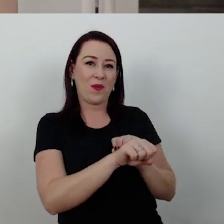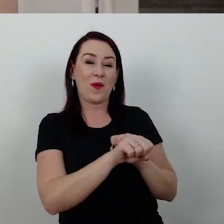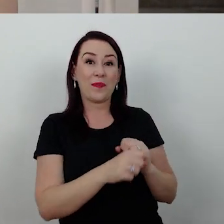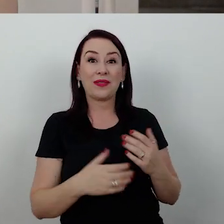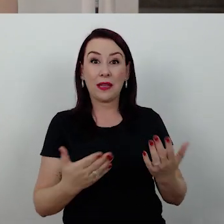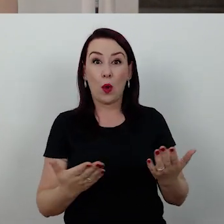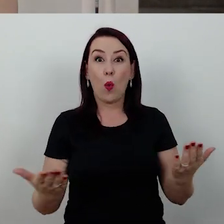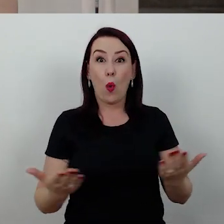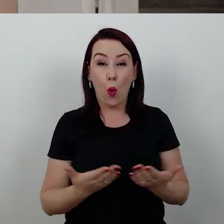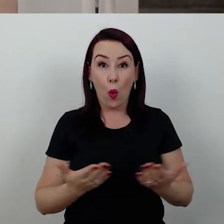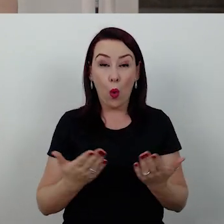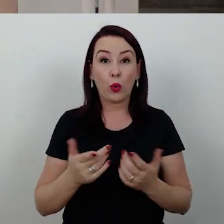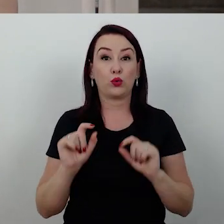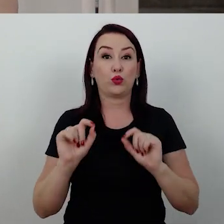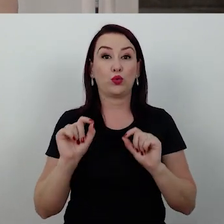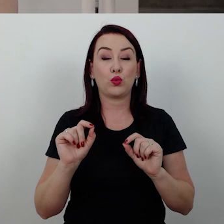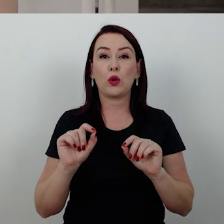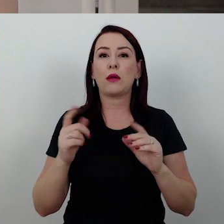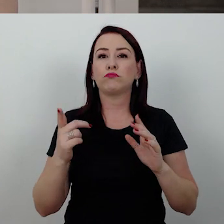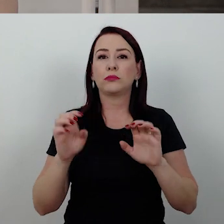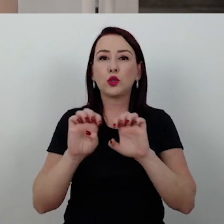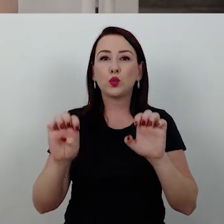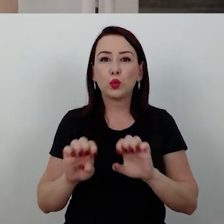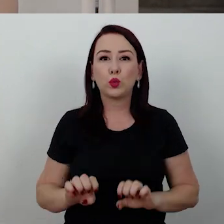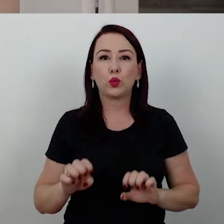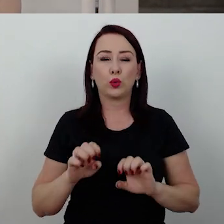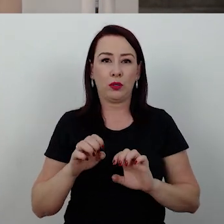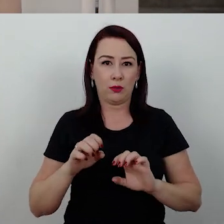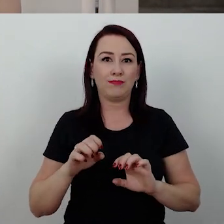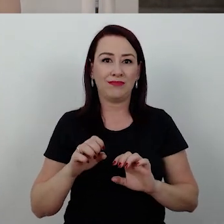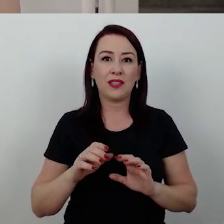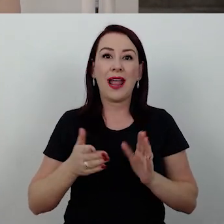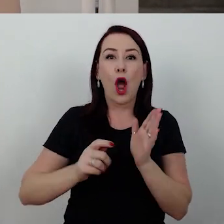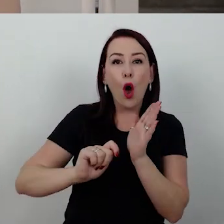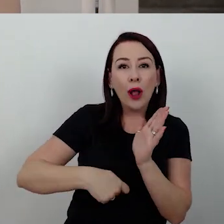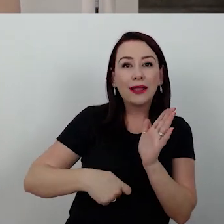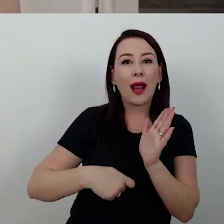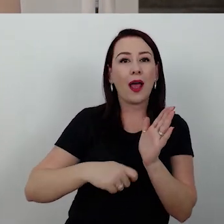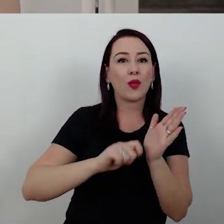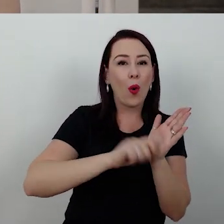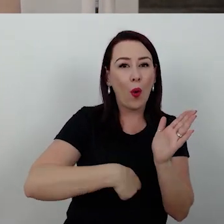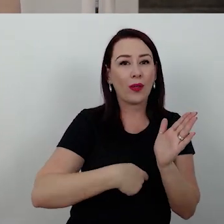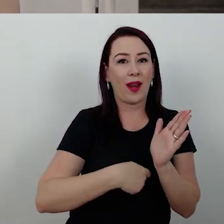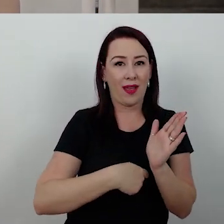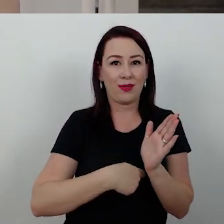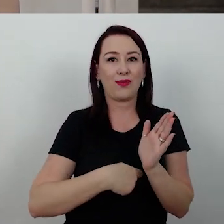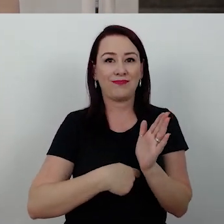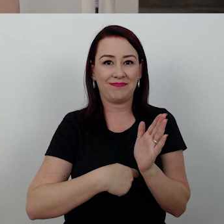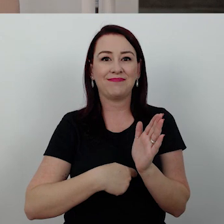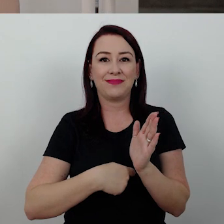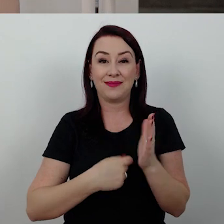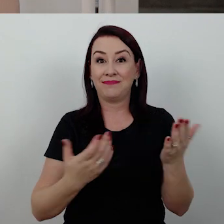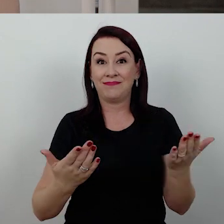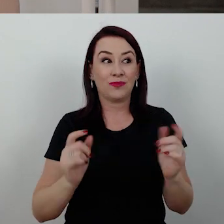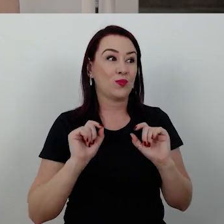Querô hoje, né, tem uma estrutura de contratação do próprio Querô,